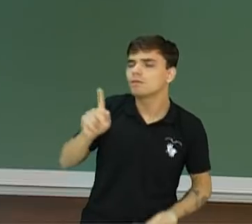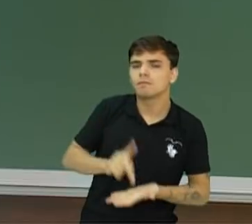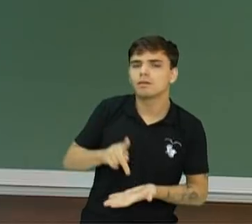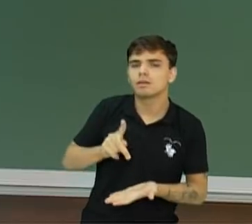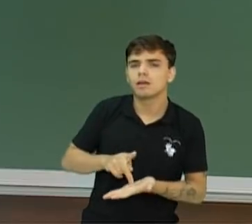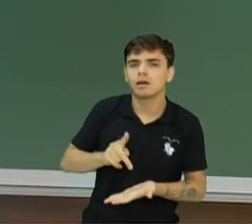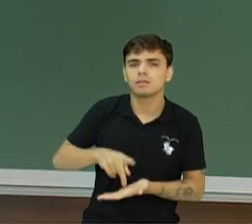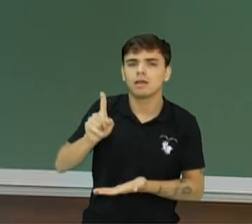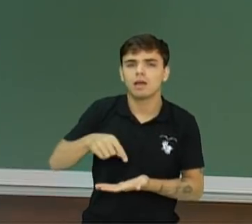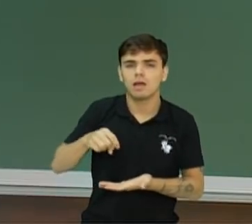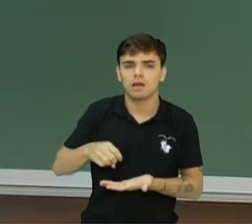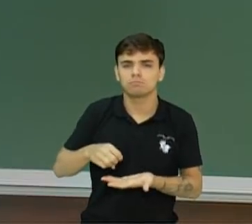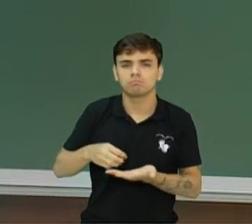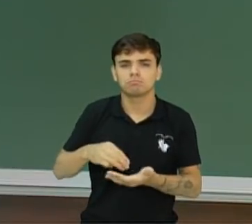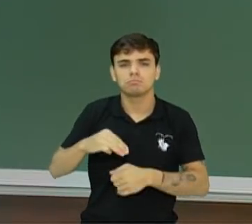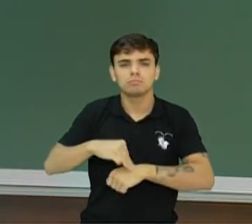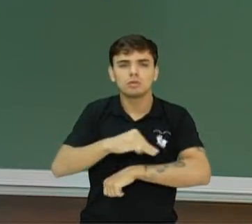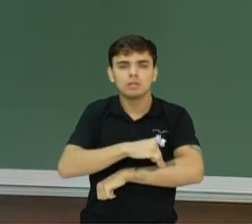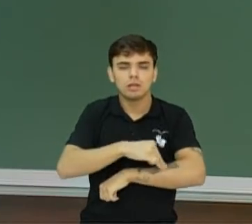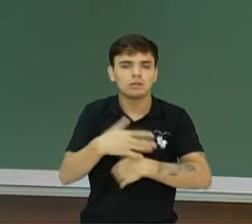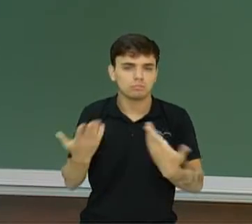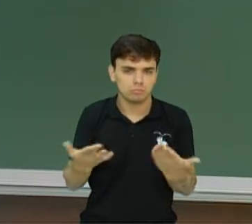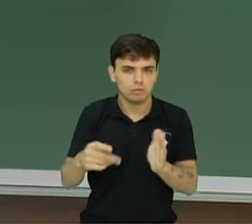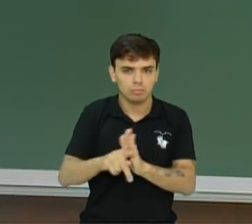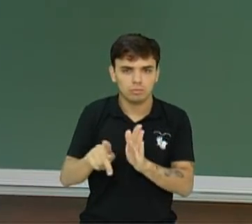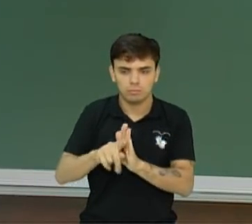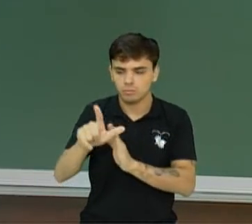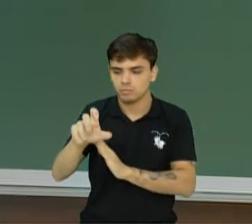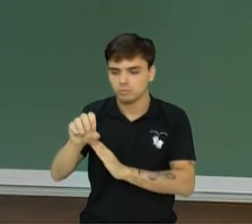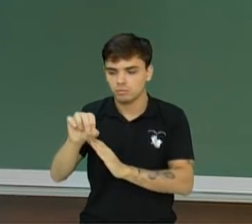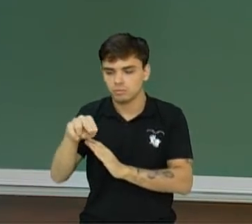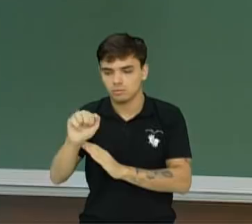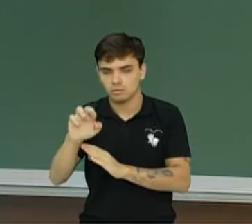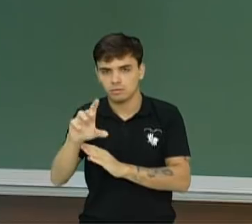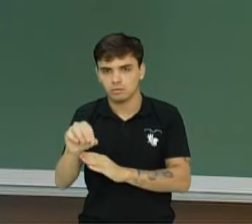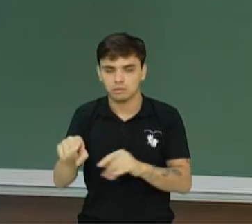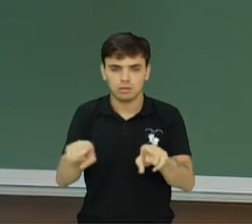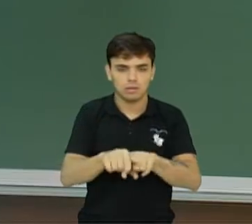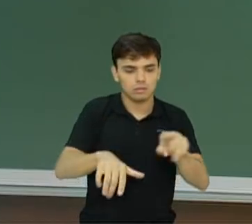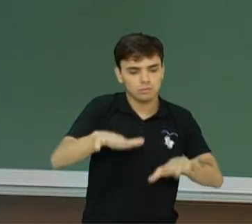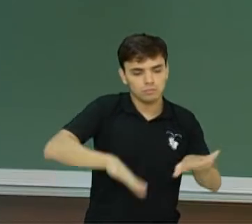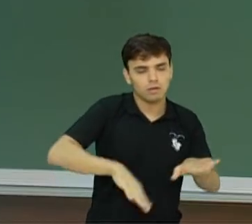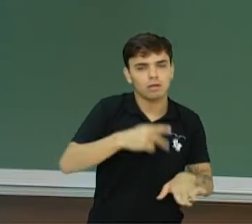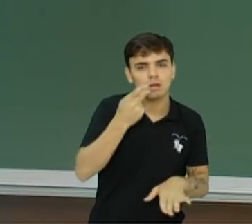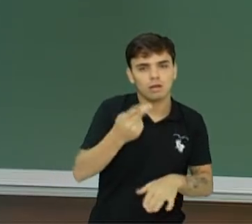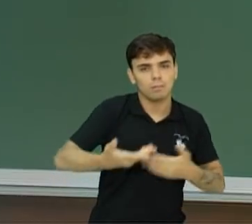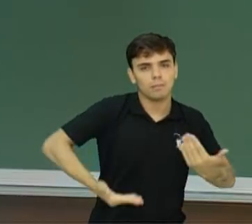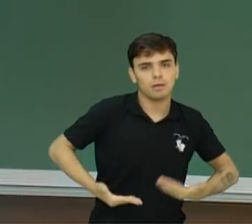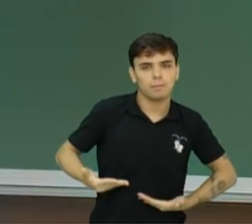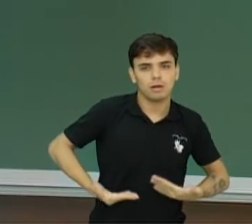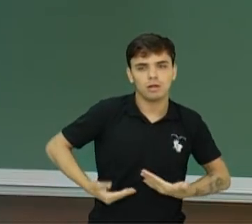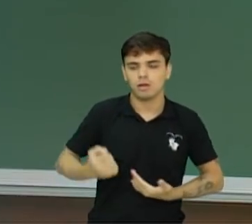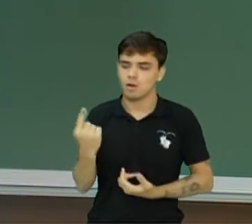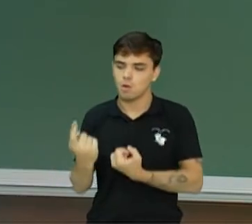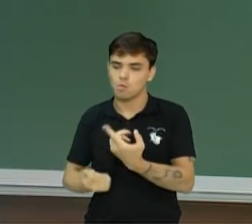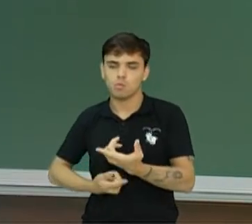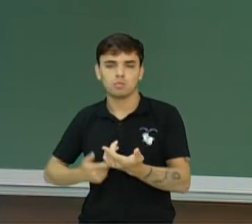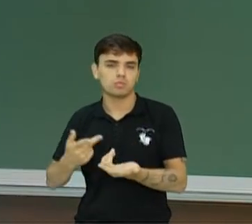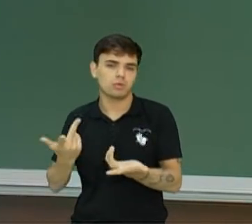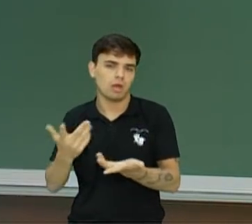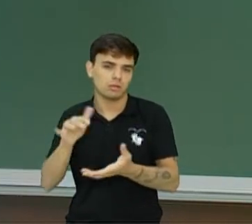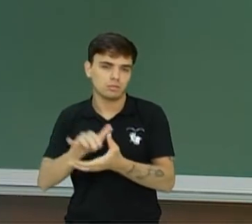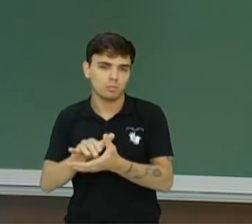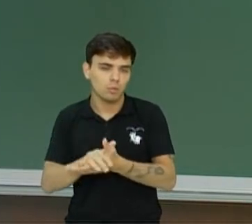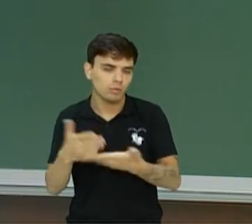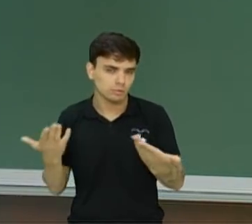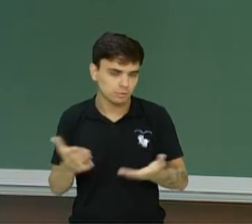próprio Leonardo, outros contam que foi um empregado que trabalhava com ele na casa, outros a esposa. Então assim, tem várias histórias,